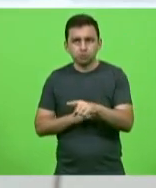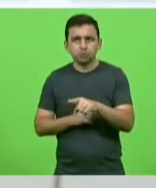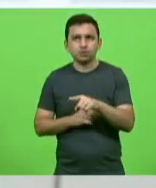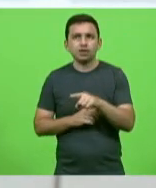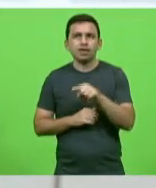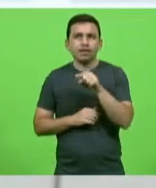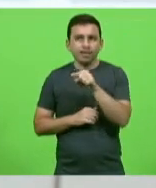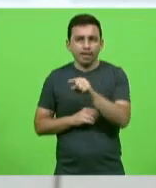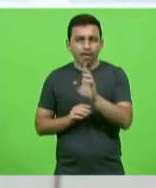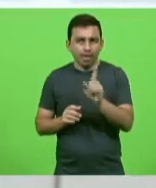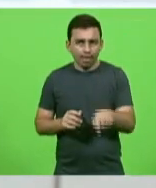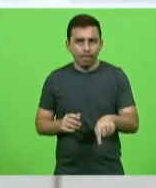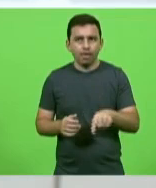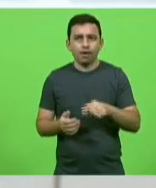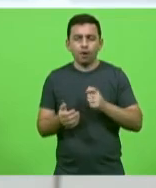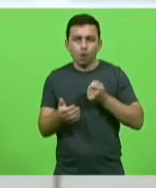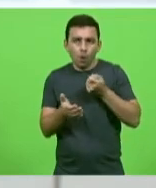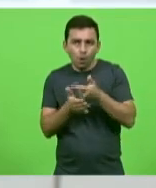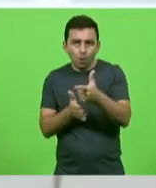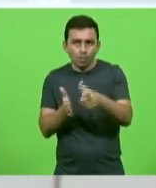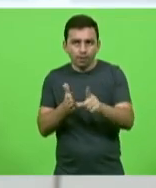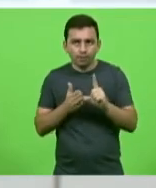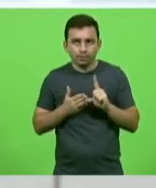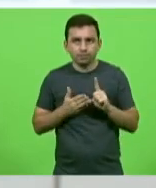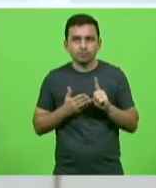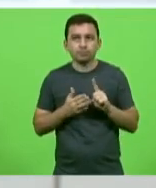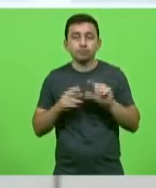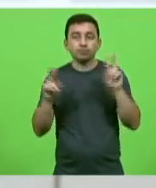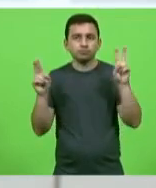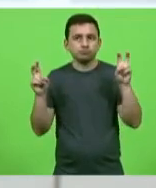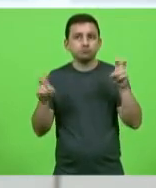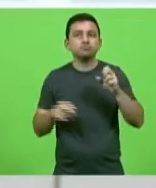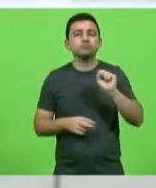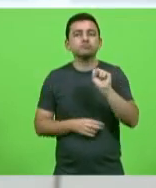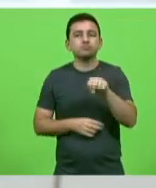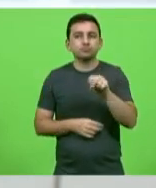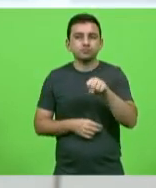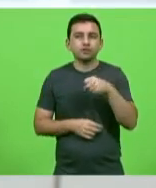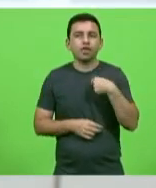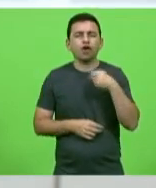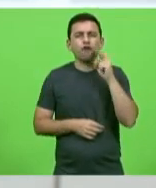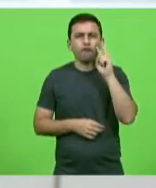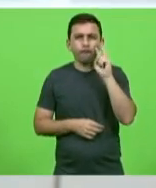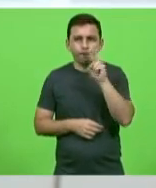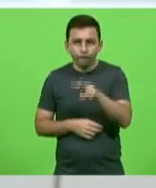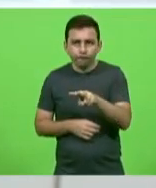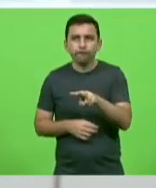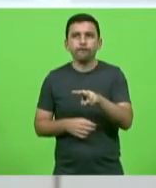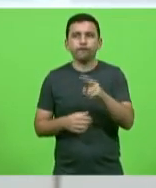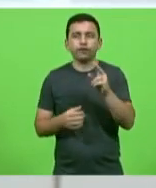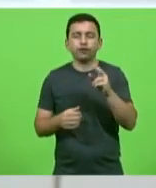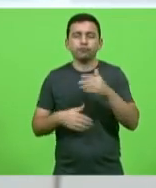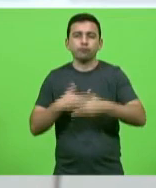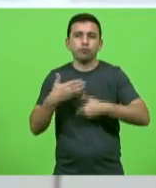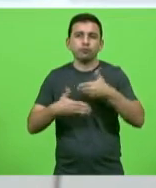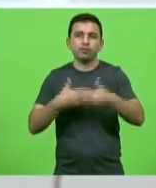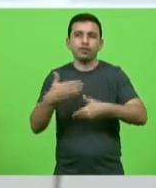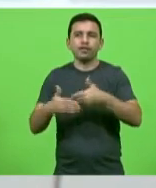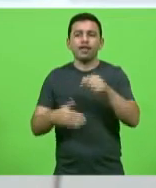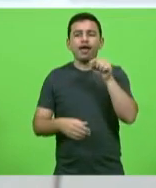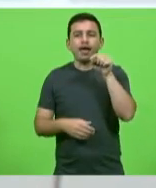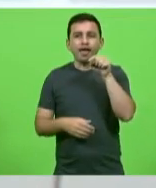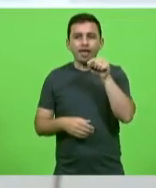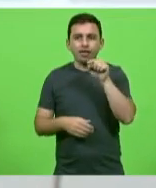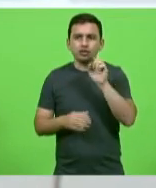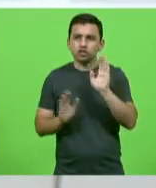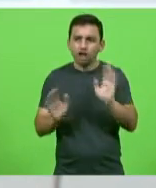essa era uma compra antecipada o Rafa se sim eu vi o processo ele tava lá